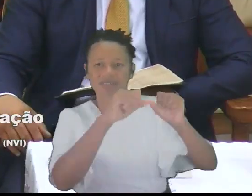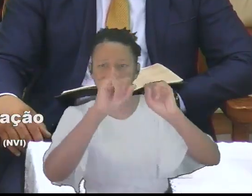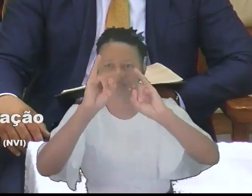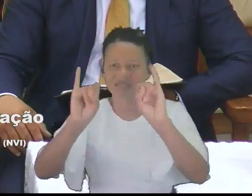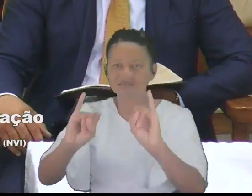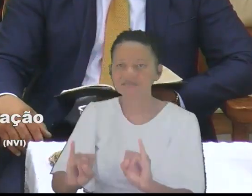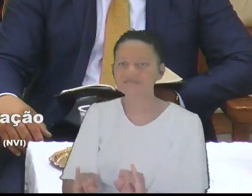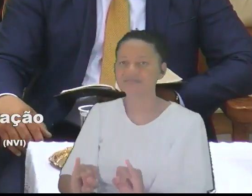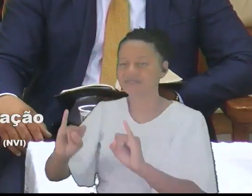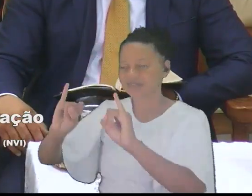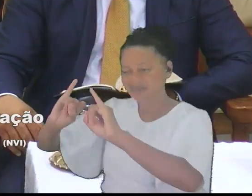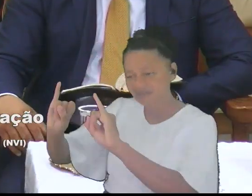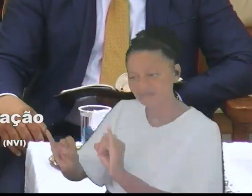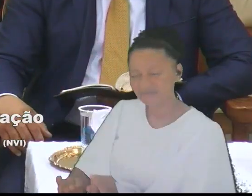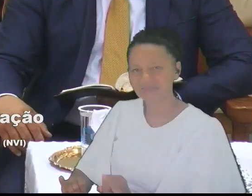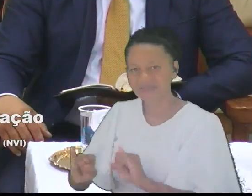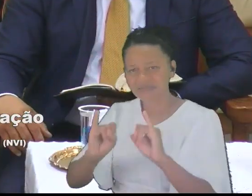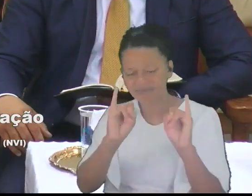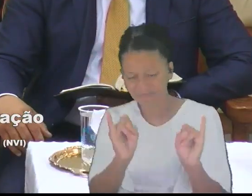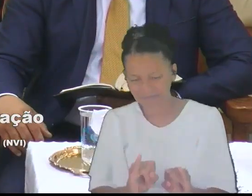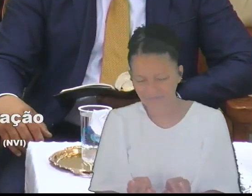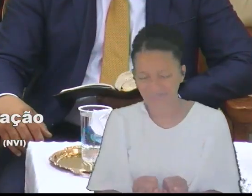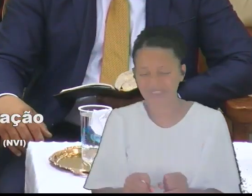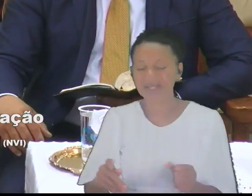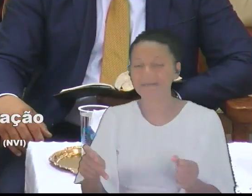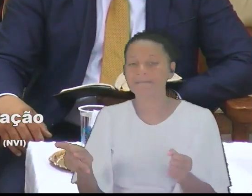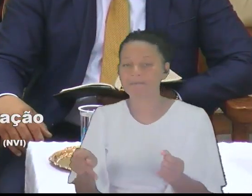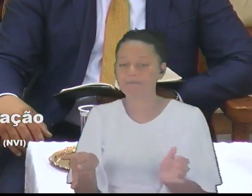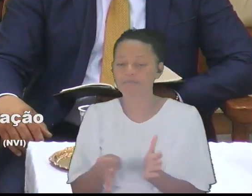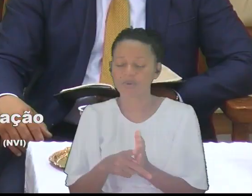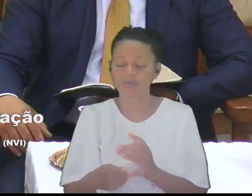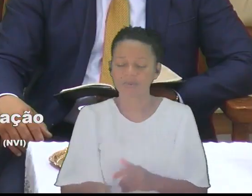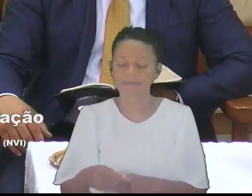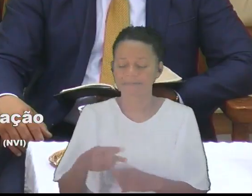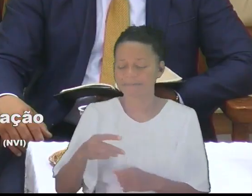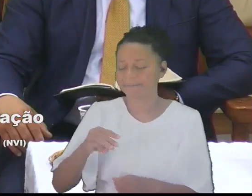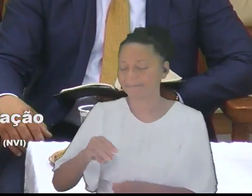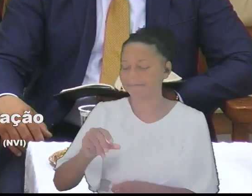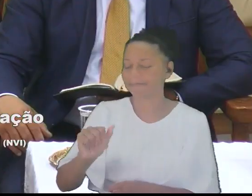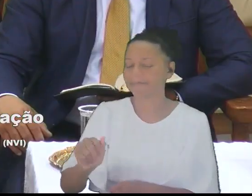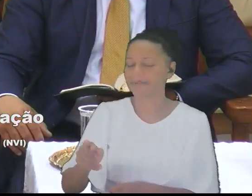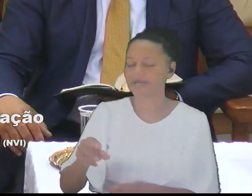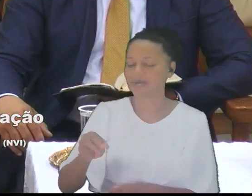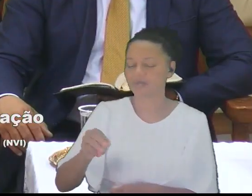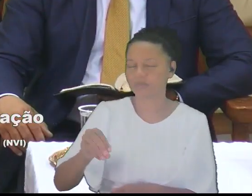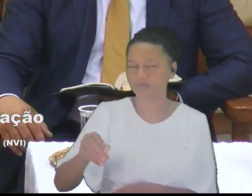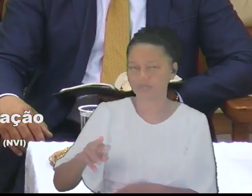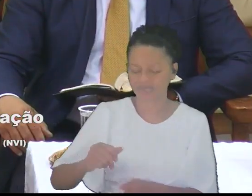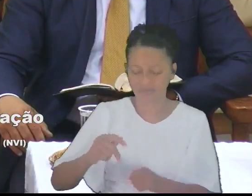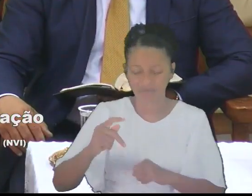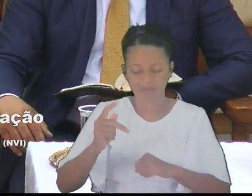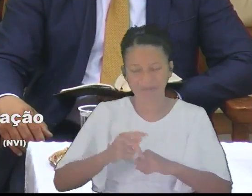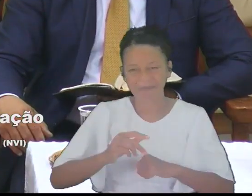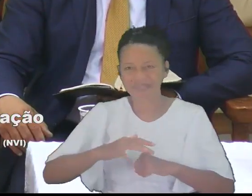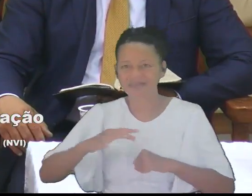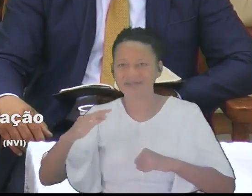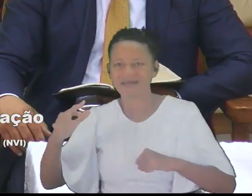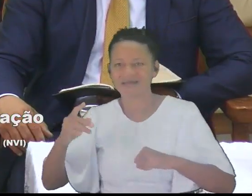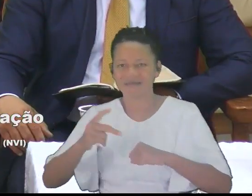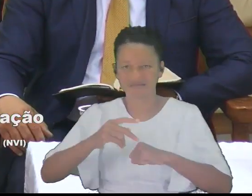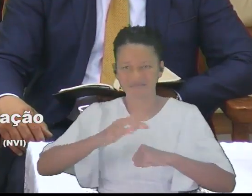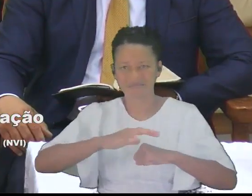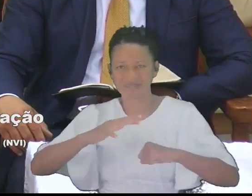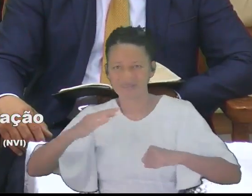estátuas, e as estátuas, elas eram de mármore. E existia o mármore de primeira, existia o mármore de segunda, e